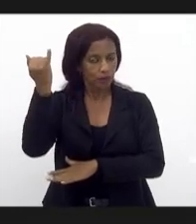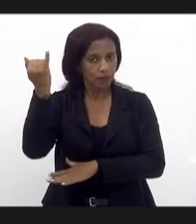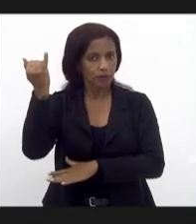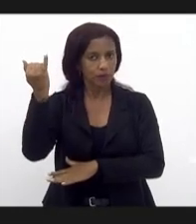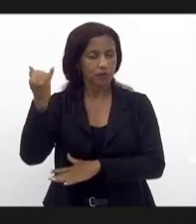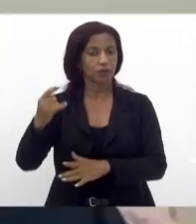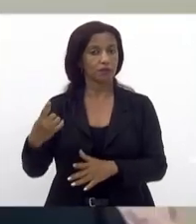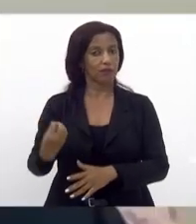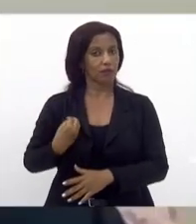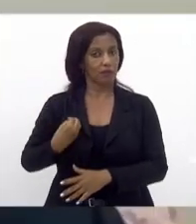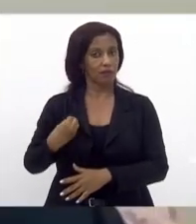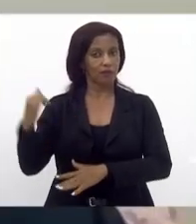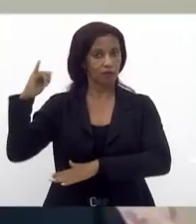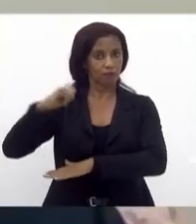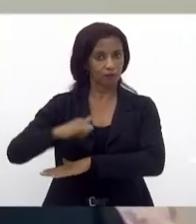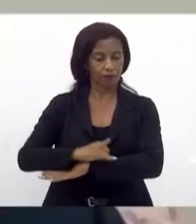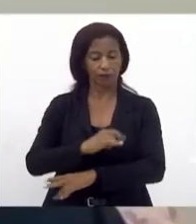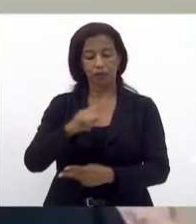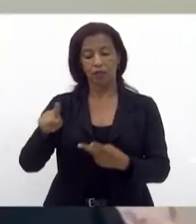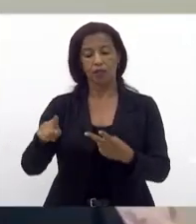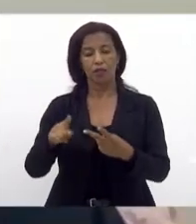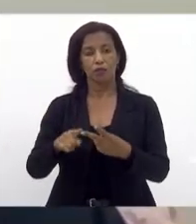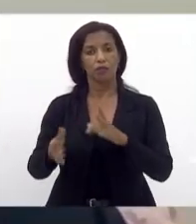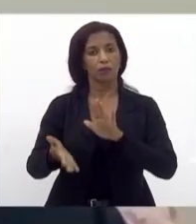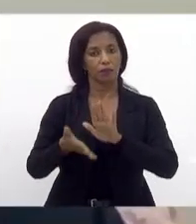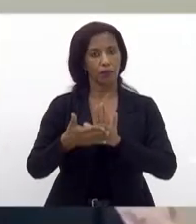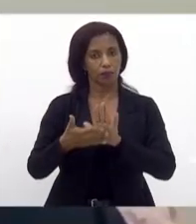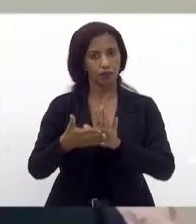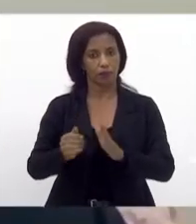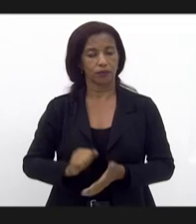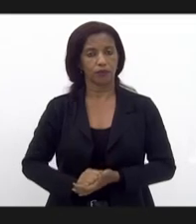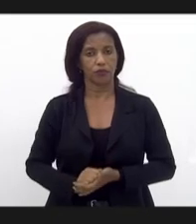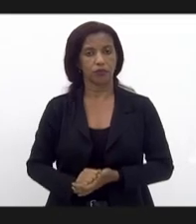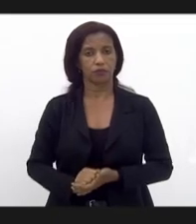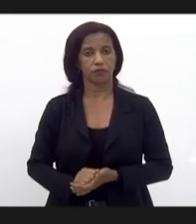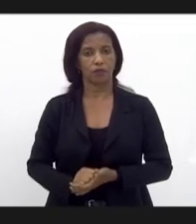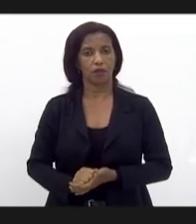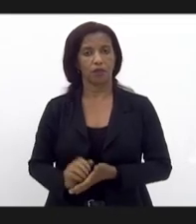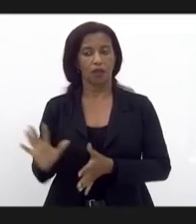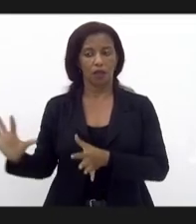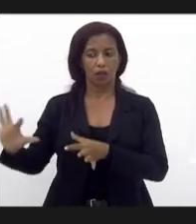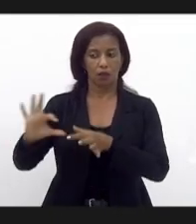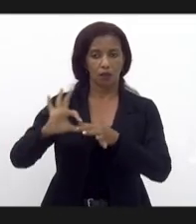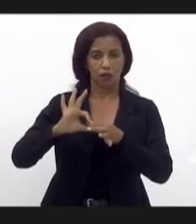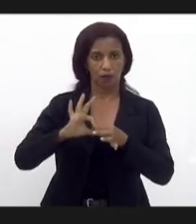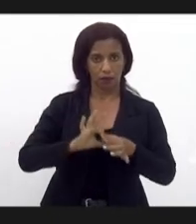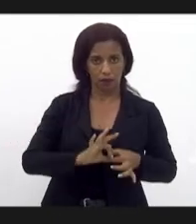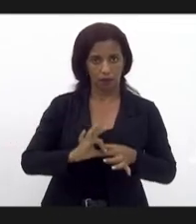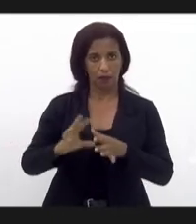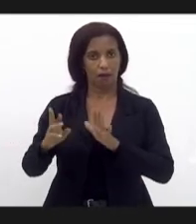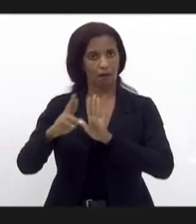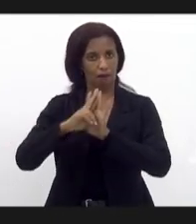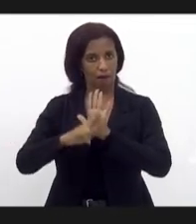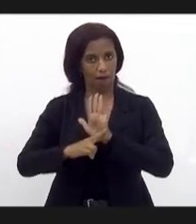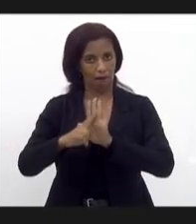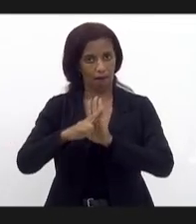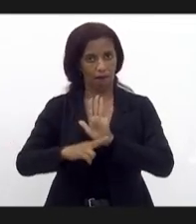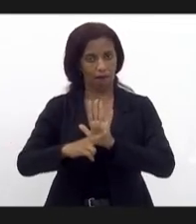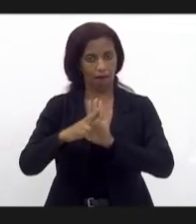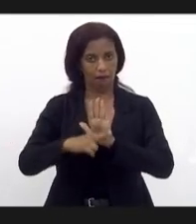Né? E a segunda proposta é associar a regra de perímetro, essa regra que a gente falou aqui